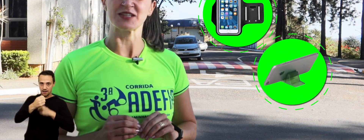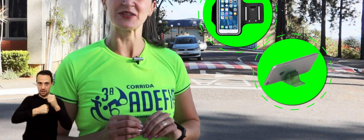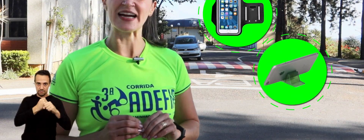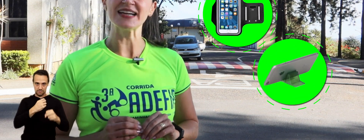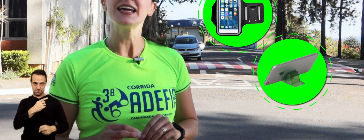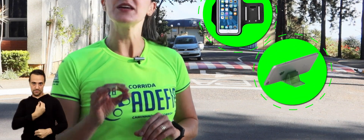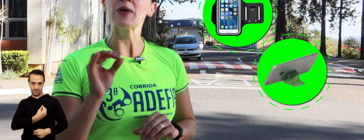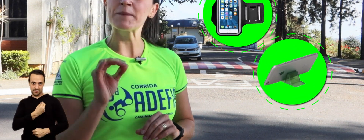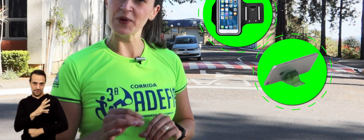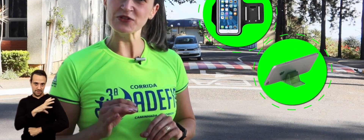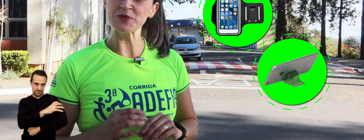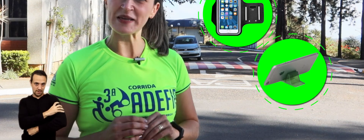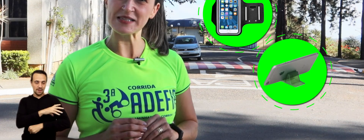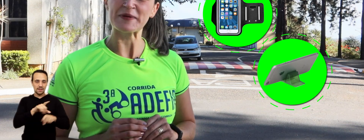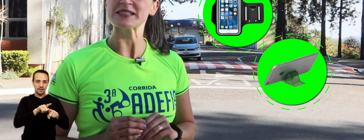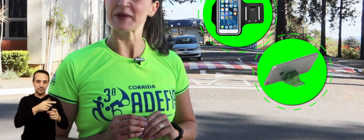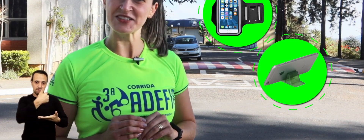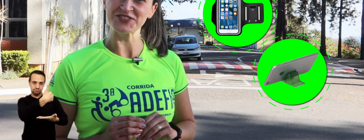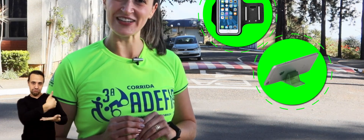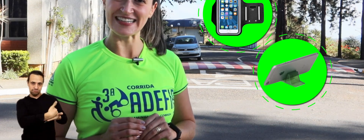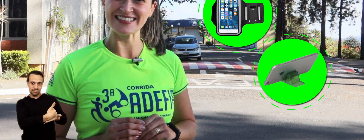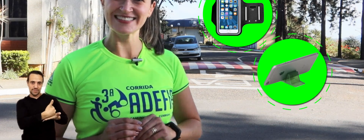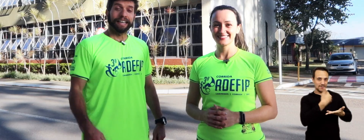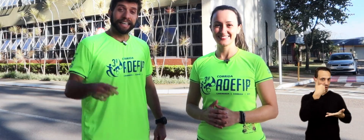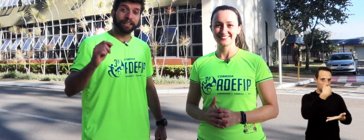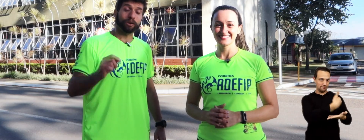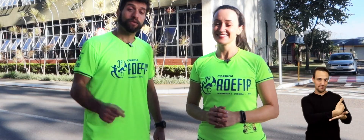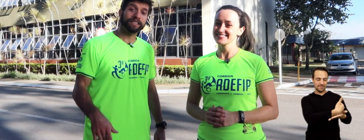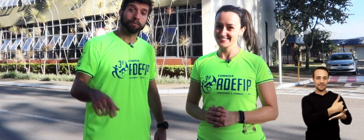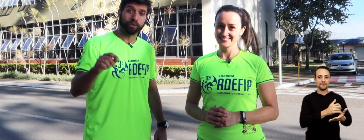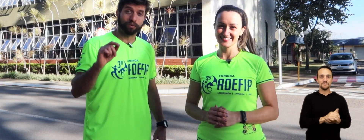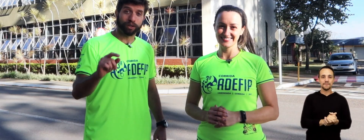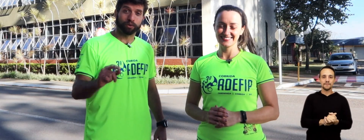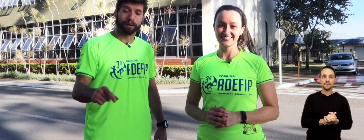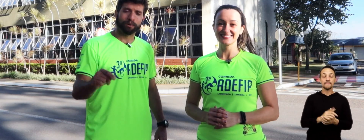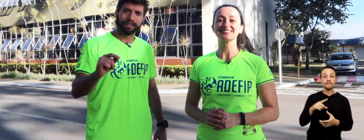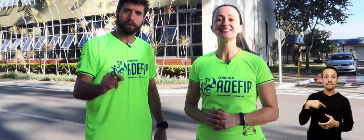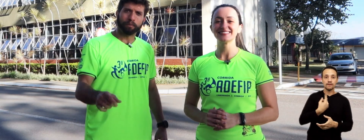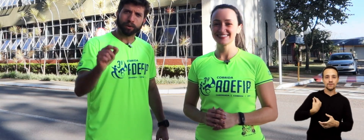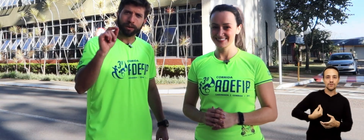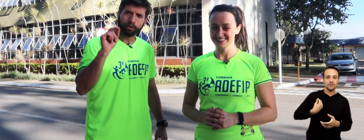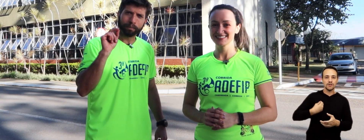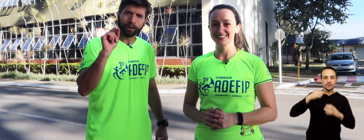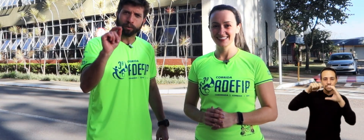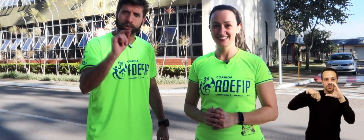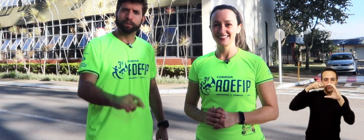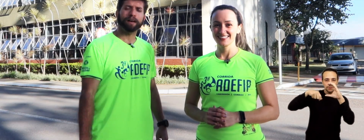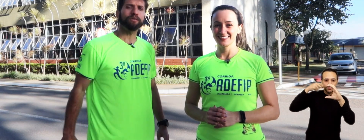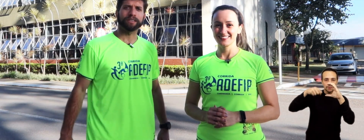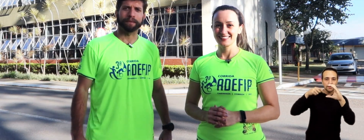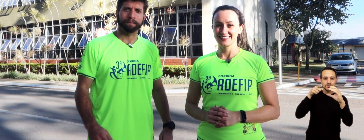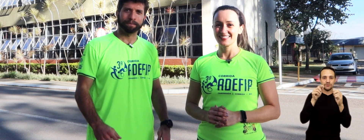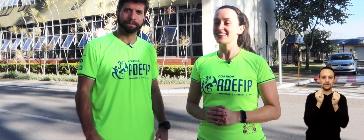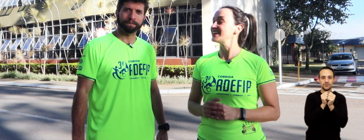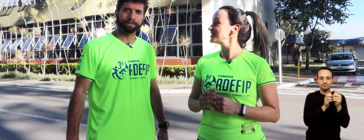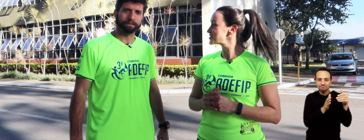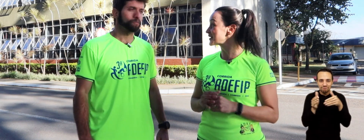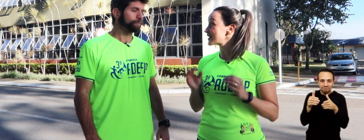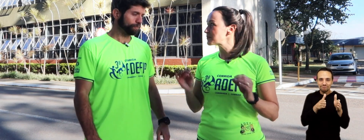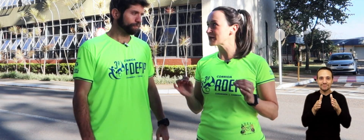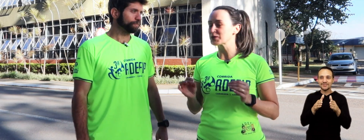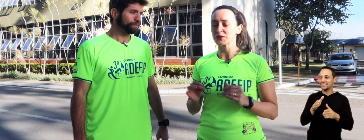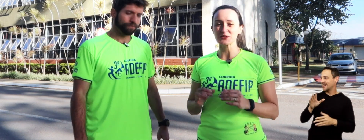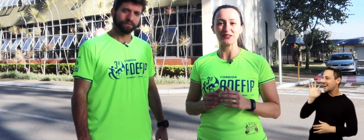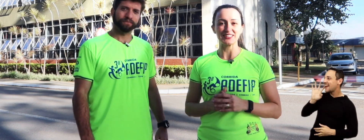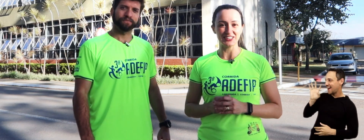braçadeira para celular e um apoio de mesa para smartphone. E nós fizemos um vídeo para mostrar um pouquinho do percurso para você. Isso,